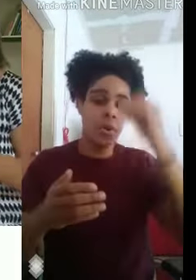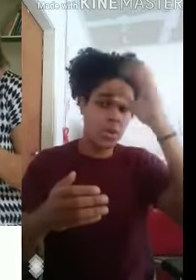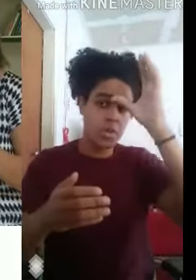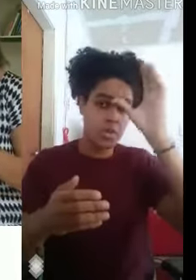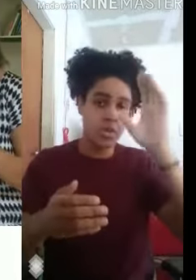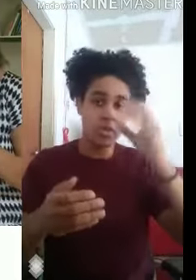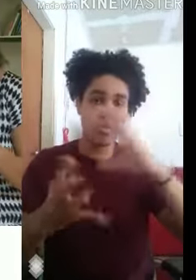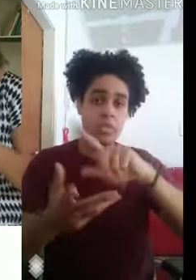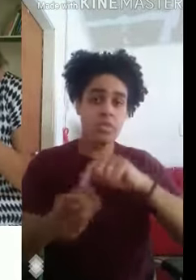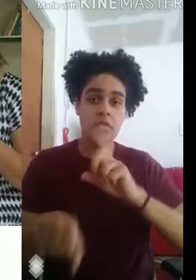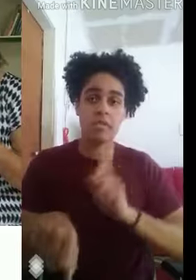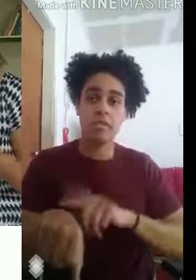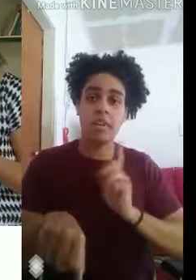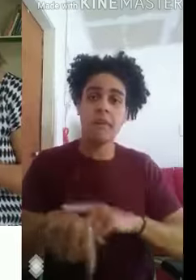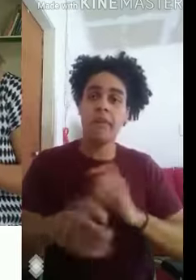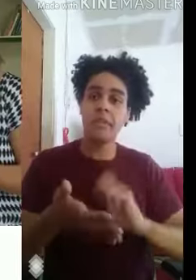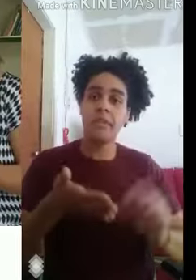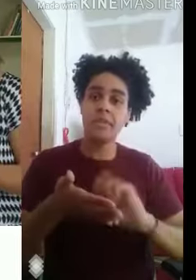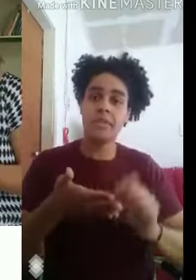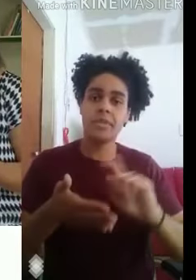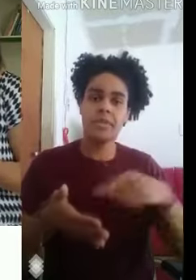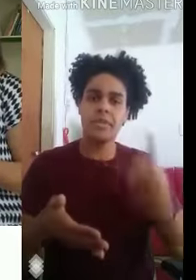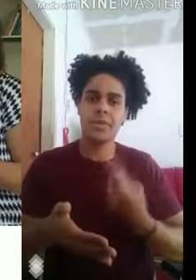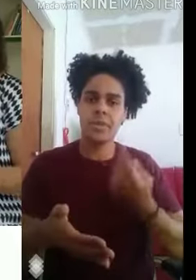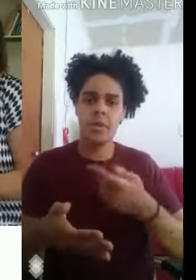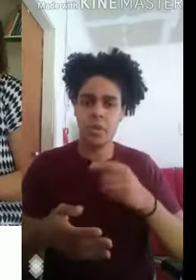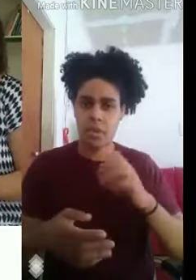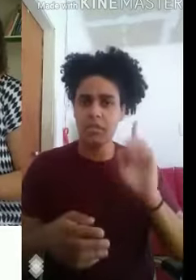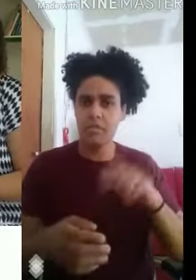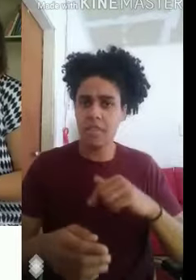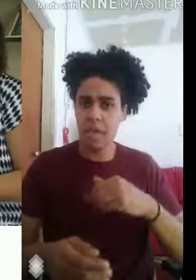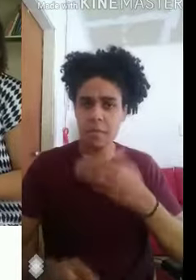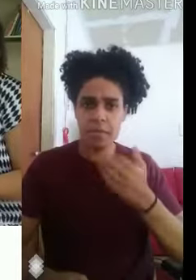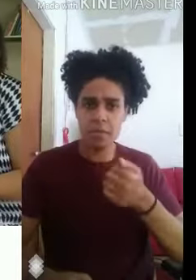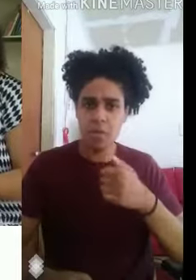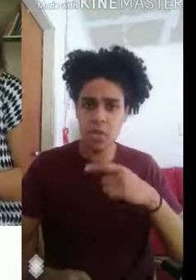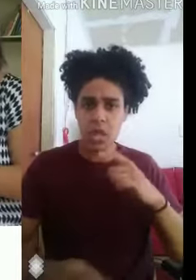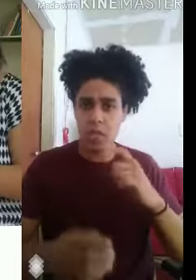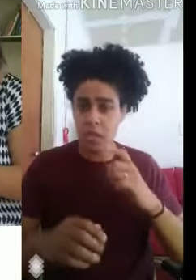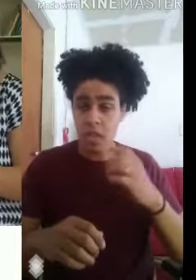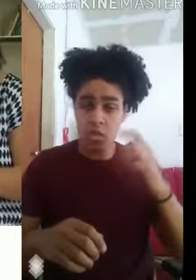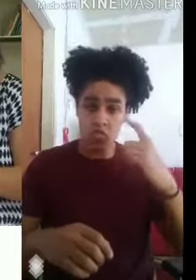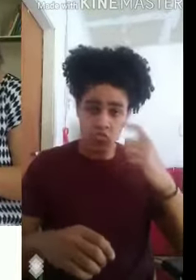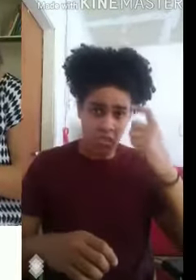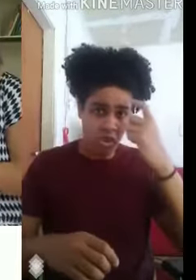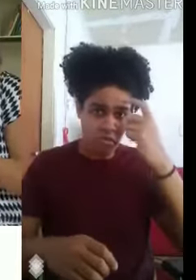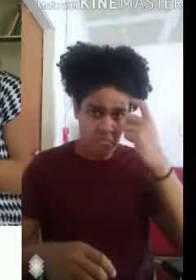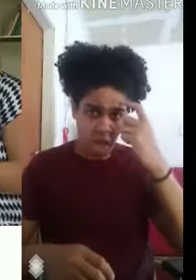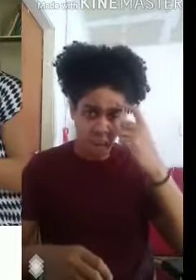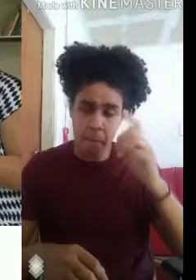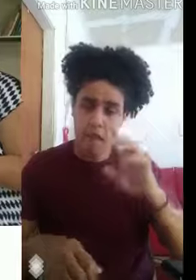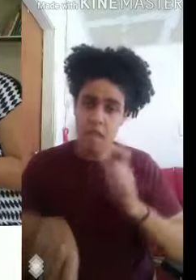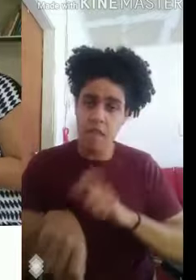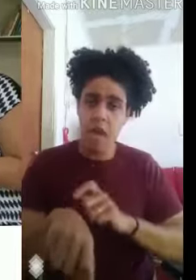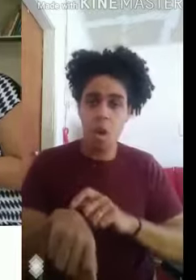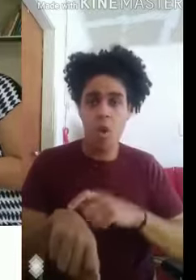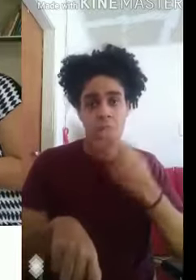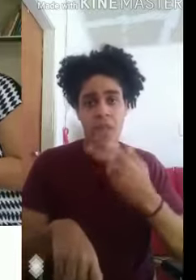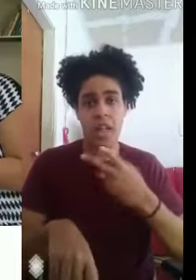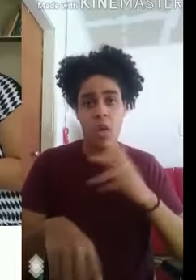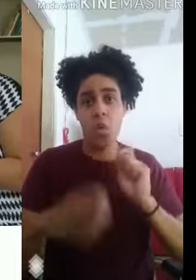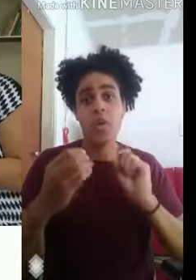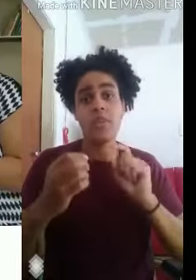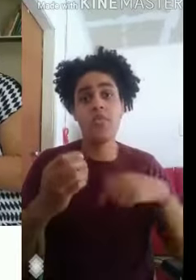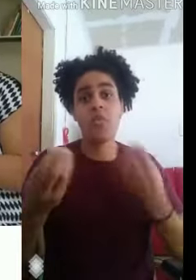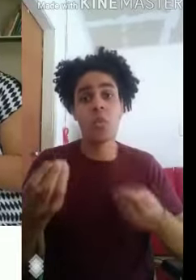escrever. A gente se transforma num escritor muito melhor quando a gente sabe sobre o que falar, como a gente sabe que informações empregar no